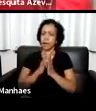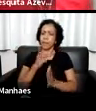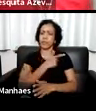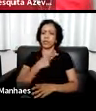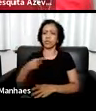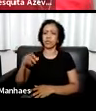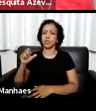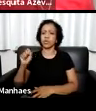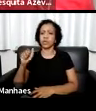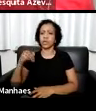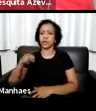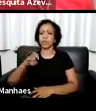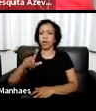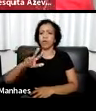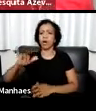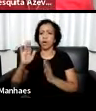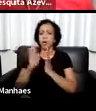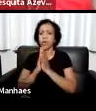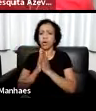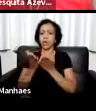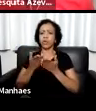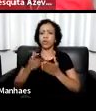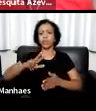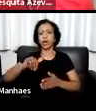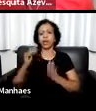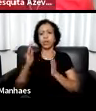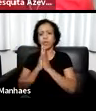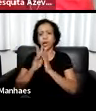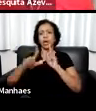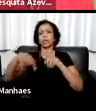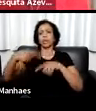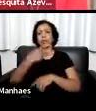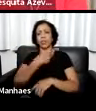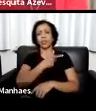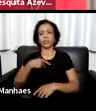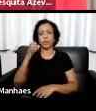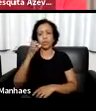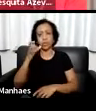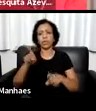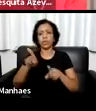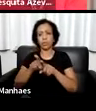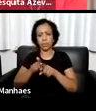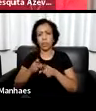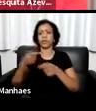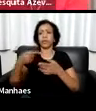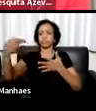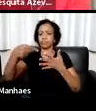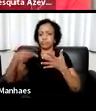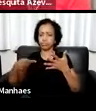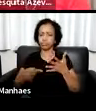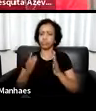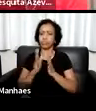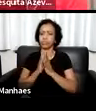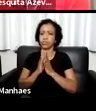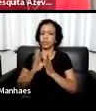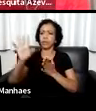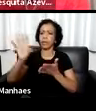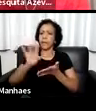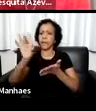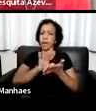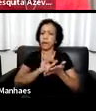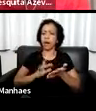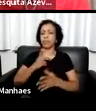depois eu vou fazer os pedidos agora, e alguém vai orar, e depois o pastor Samuel vai fazer os pedidos, ele também está acompanhando em outros canais que estão entrando esses pedidos